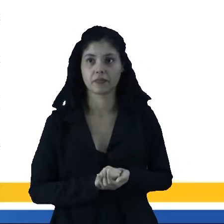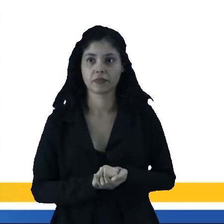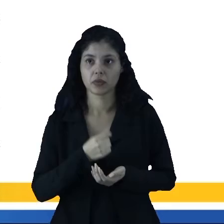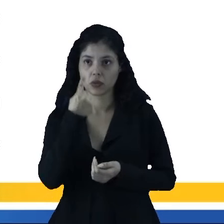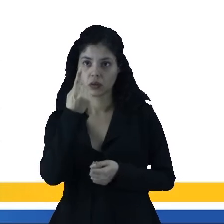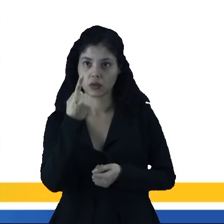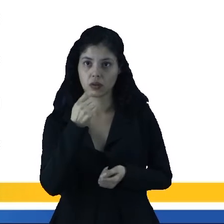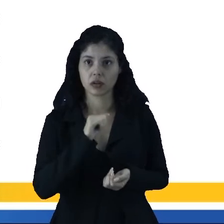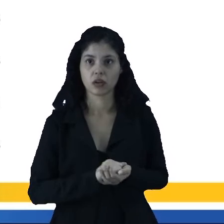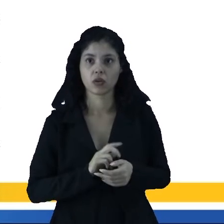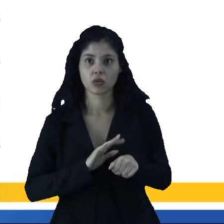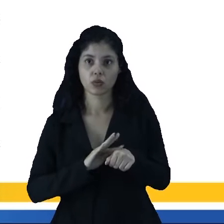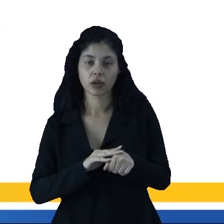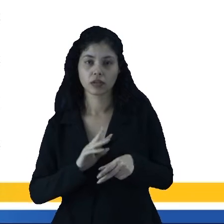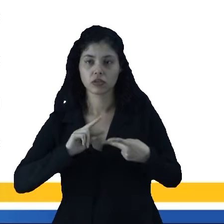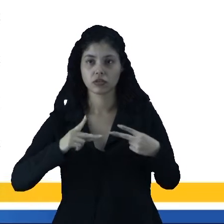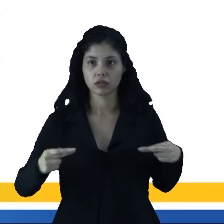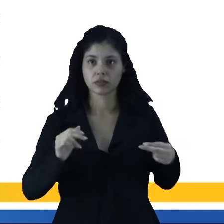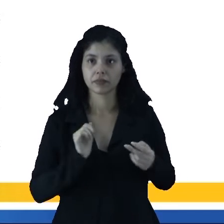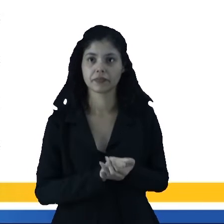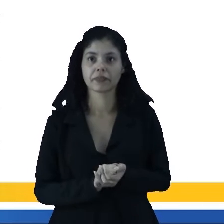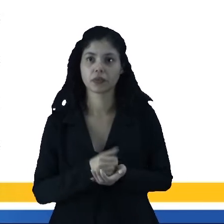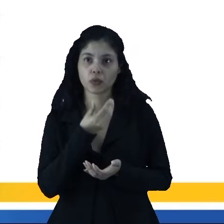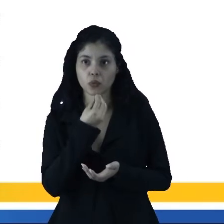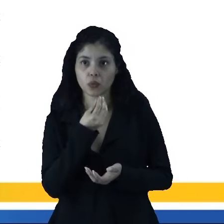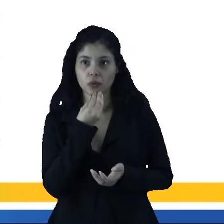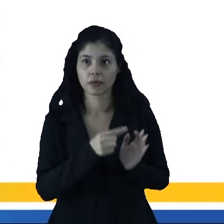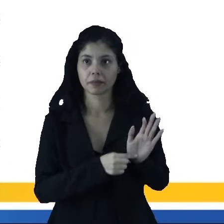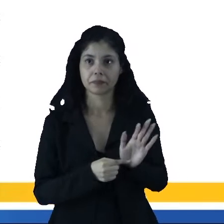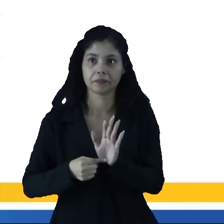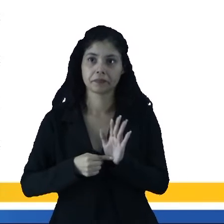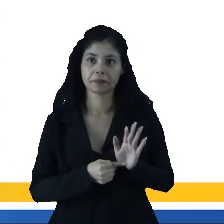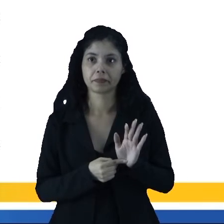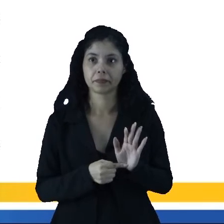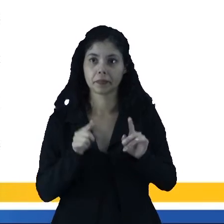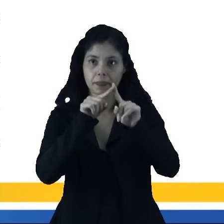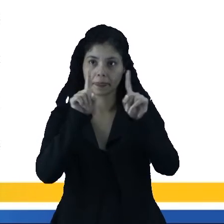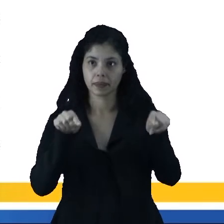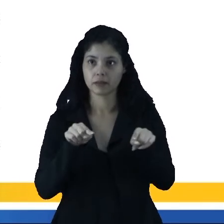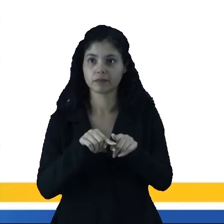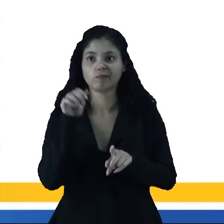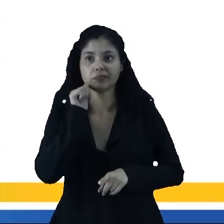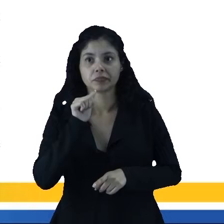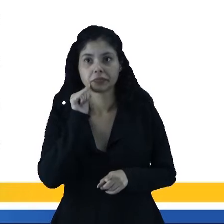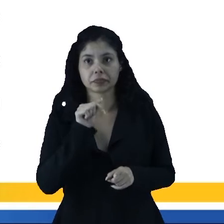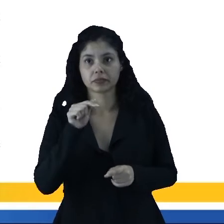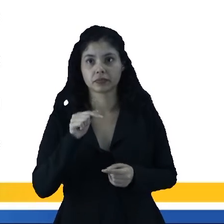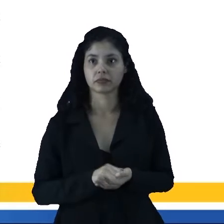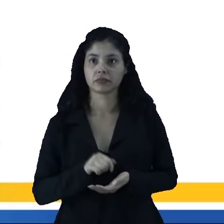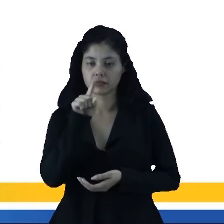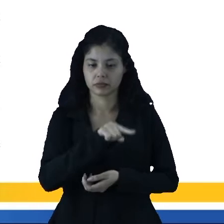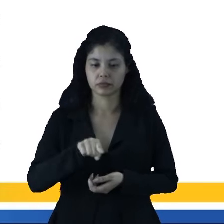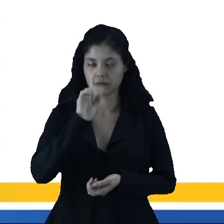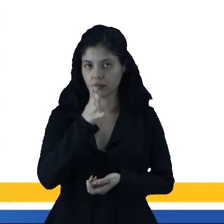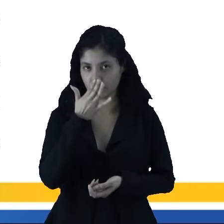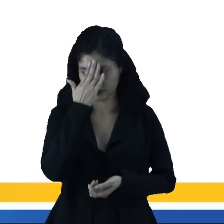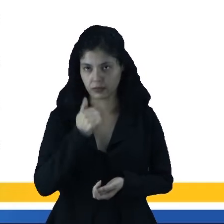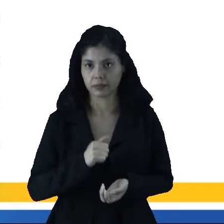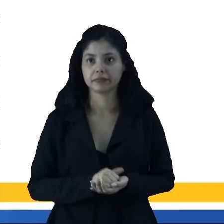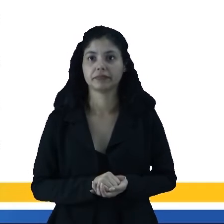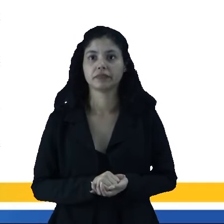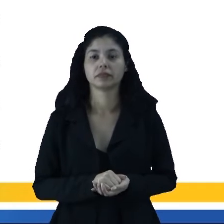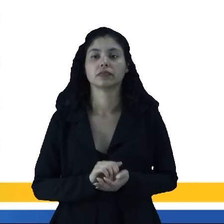portadoras de um tipo raro de doença genética. Os homens são representados pelos quadrados e as mulheres pelos círculos. Isso a gente já